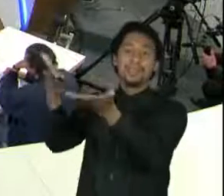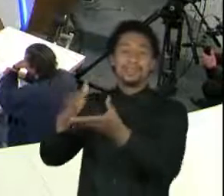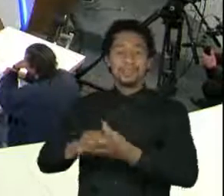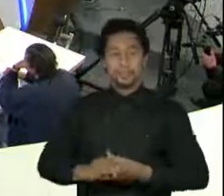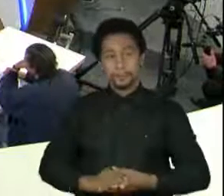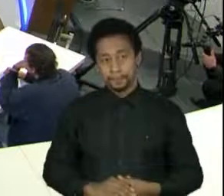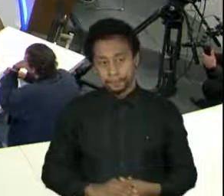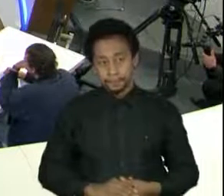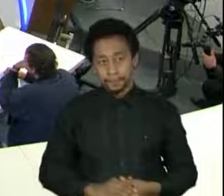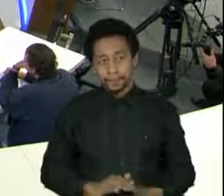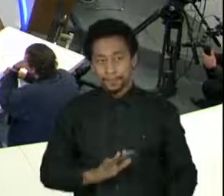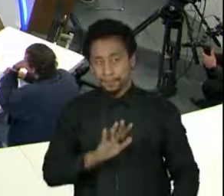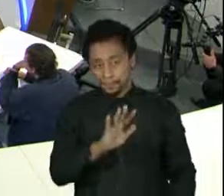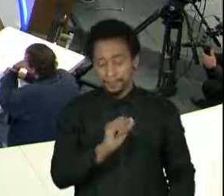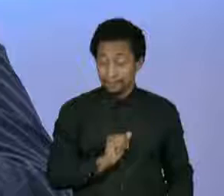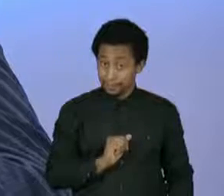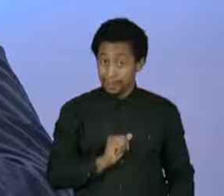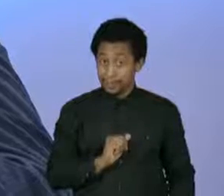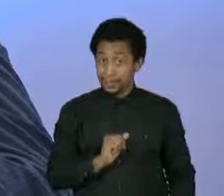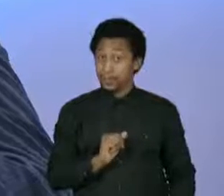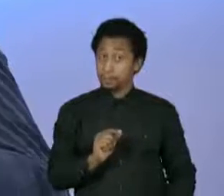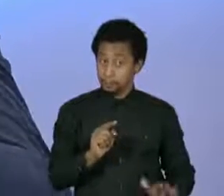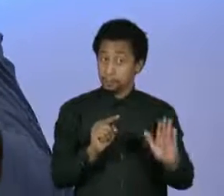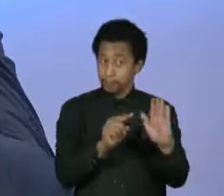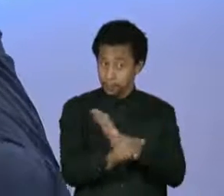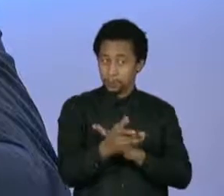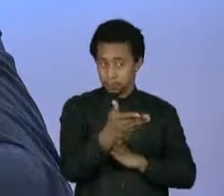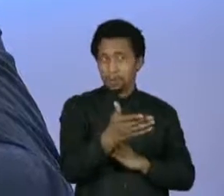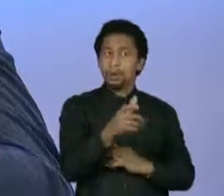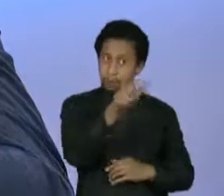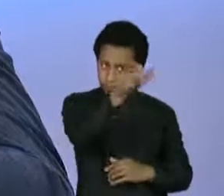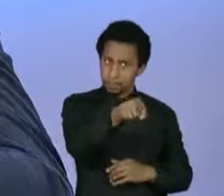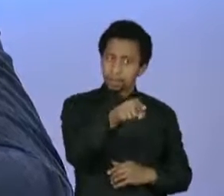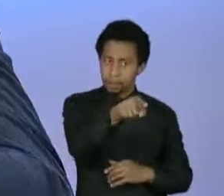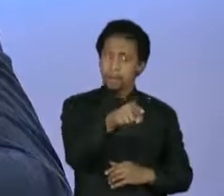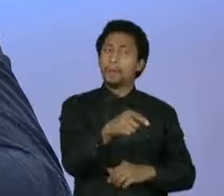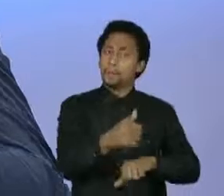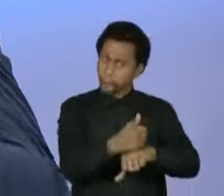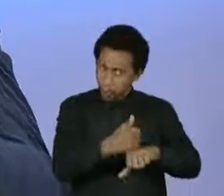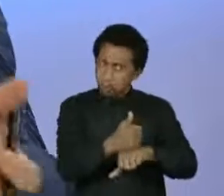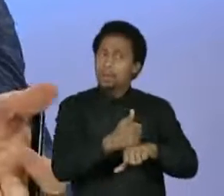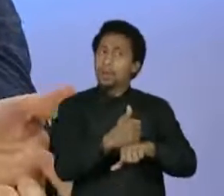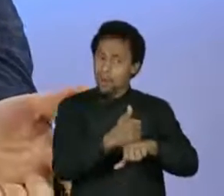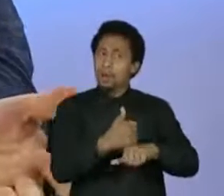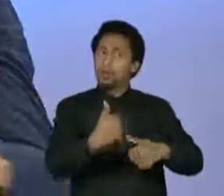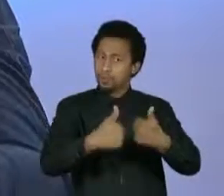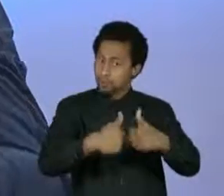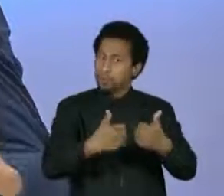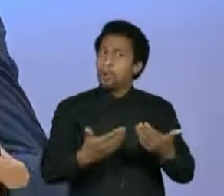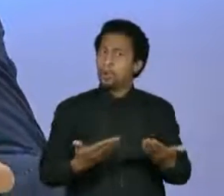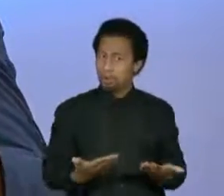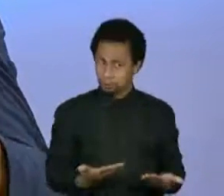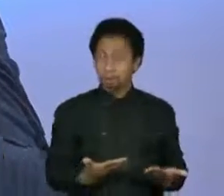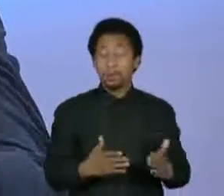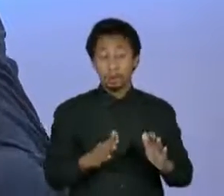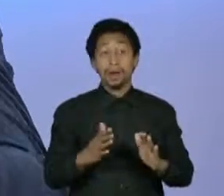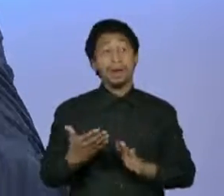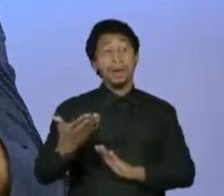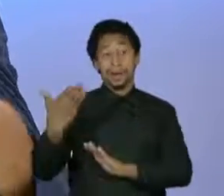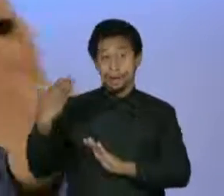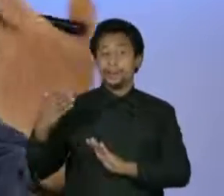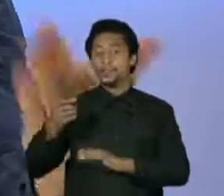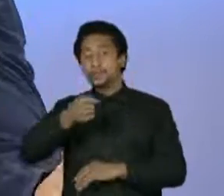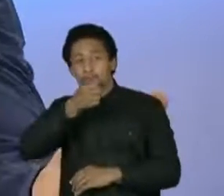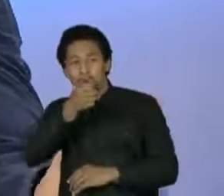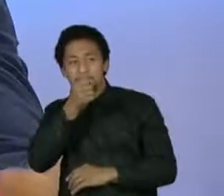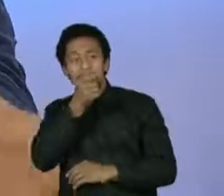Casagrande, você, como atleta, você foi avaliado durante toda a sua carreira, muitas vezes julgado pela imprensa, o tempo todo,